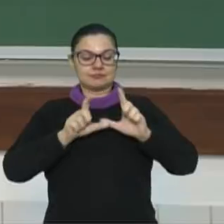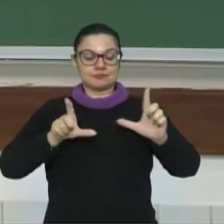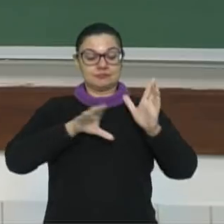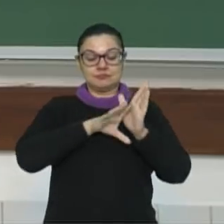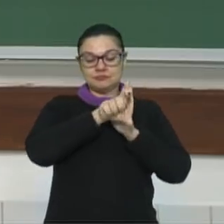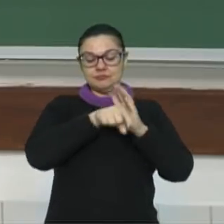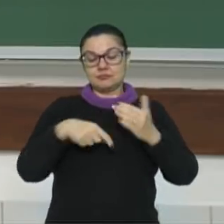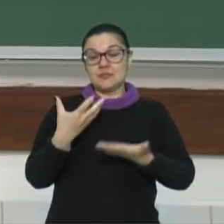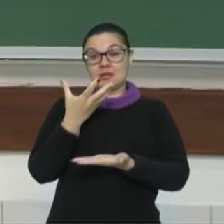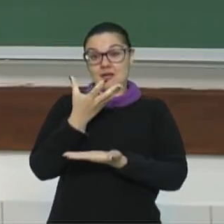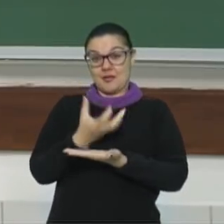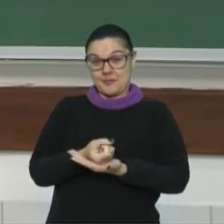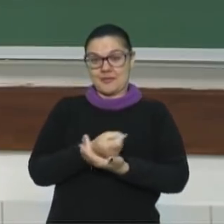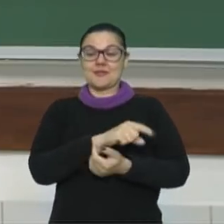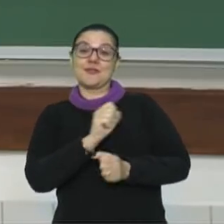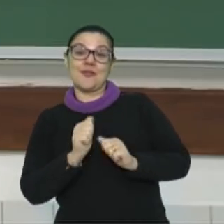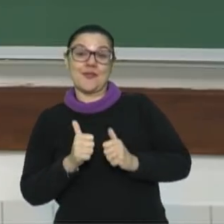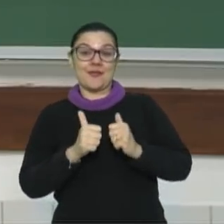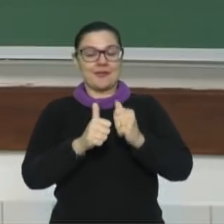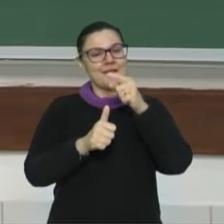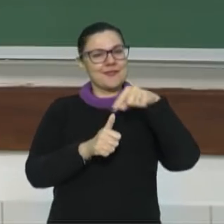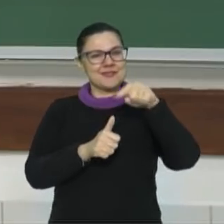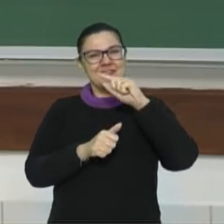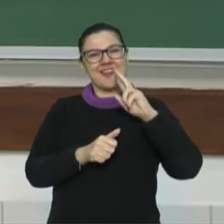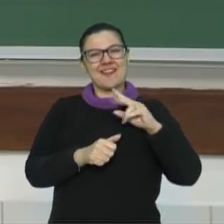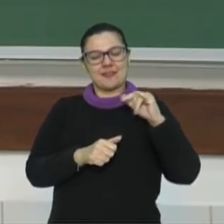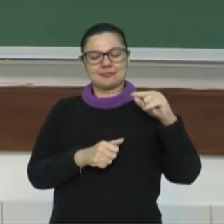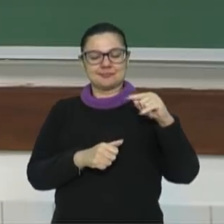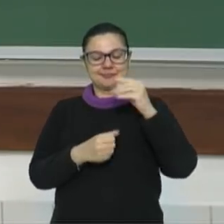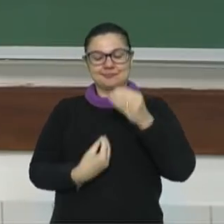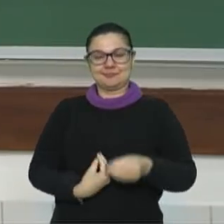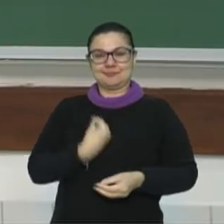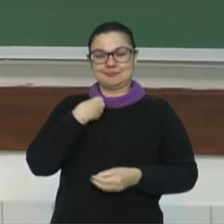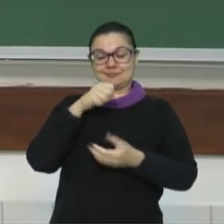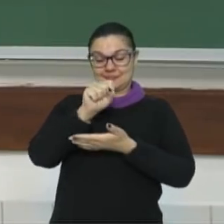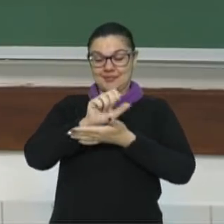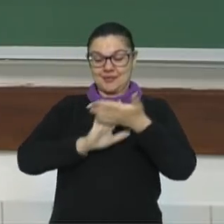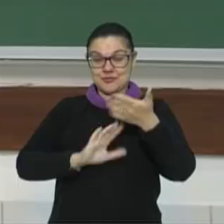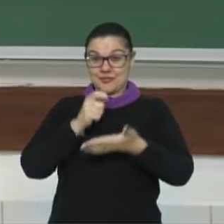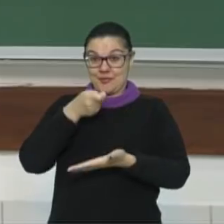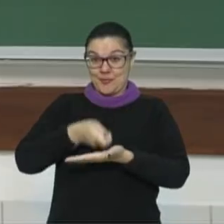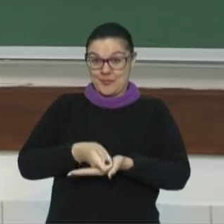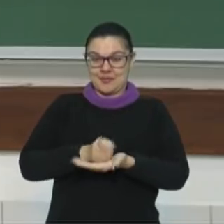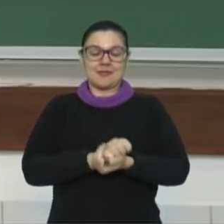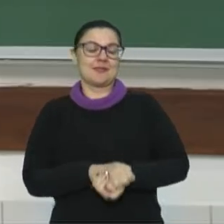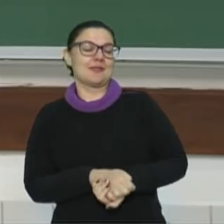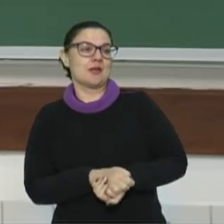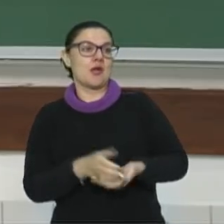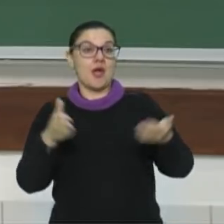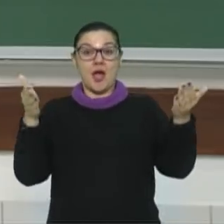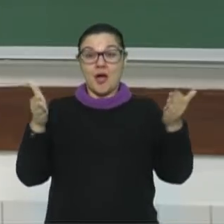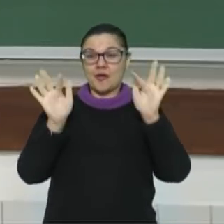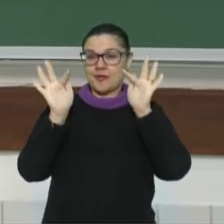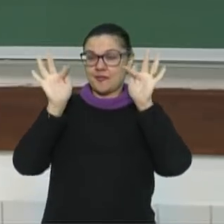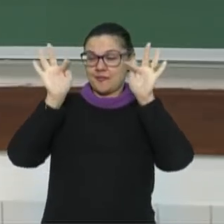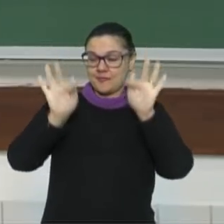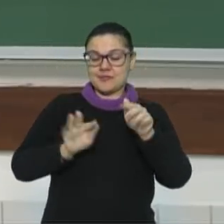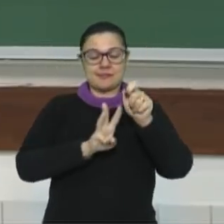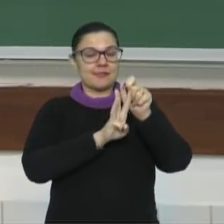também, vai acompanhando e aí depois você vai lá fazer a sua presença, o seu exercíciozinho, né. Lembrando que a gente está fechando aí